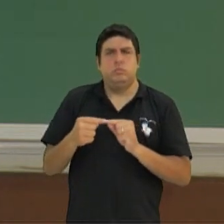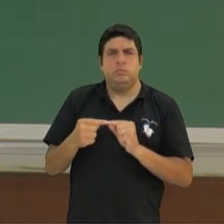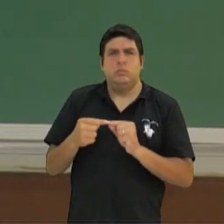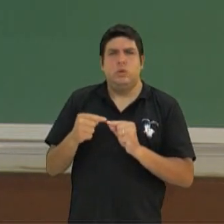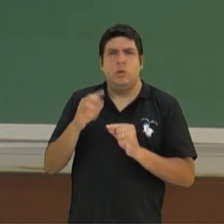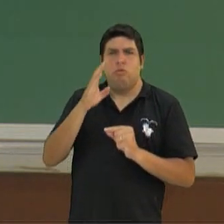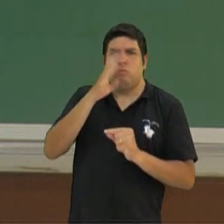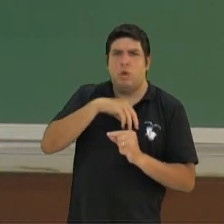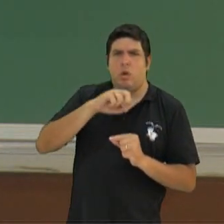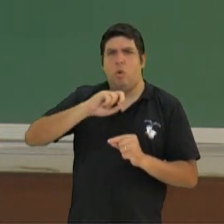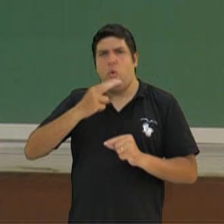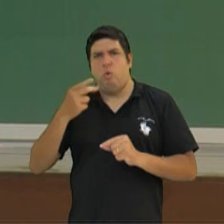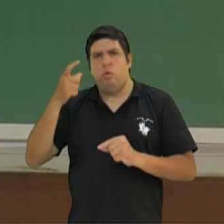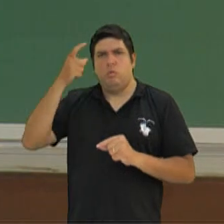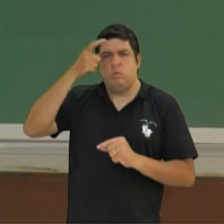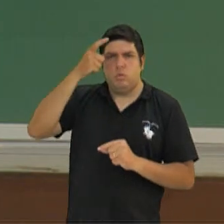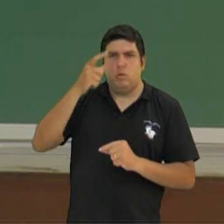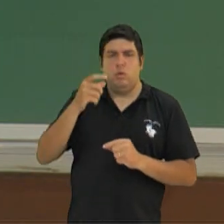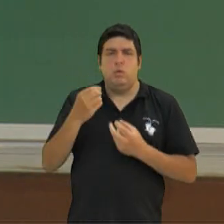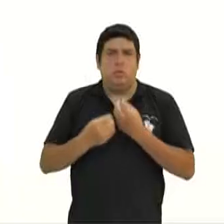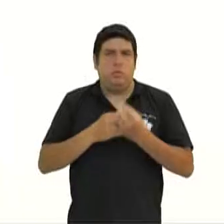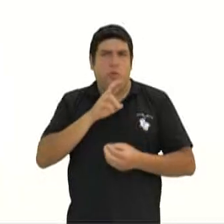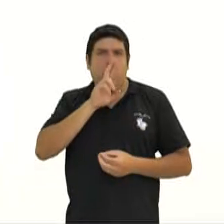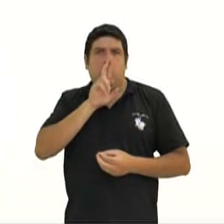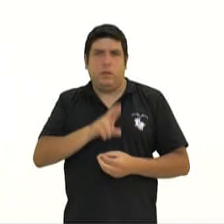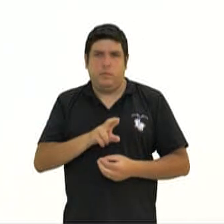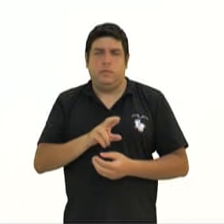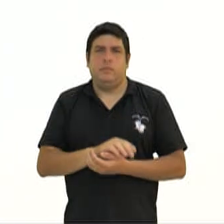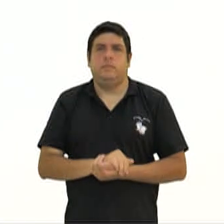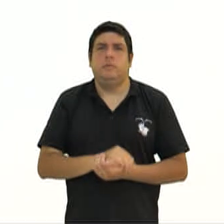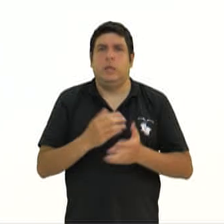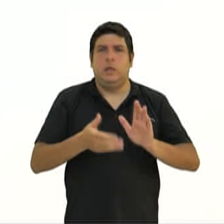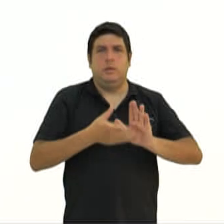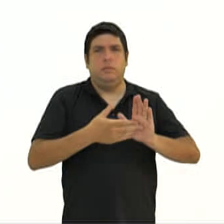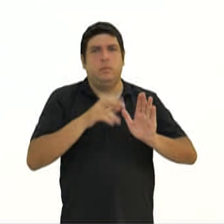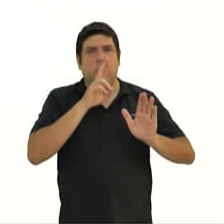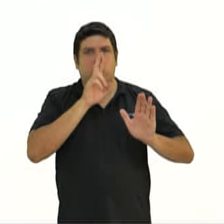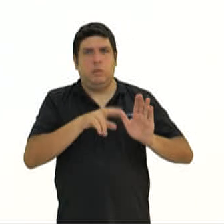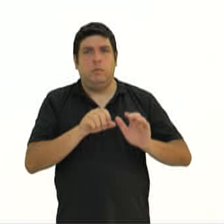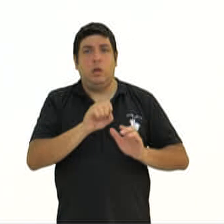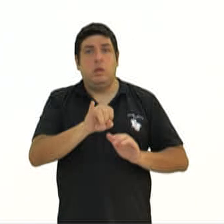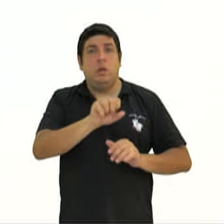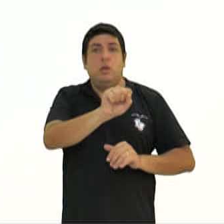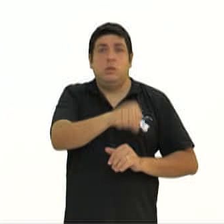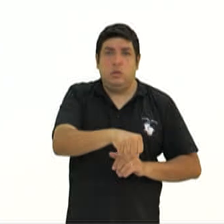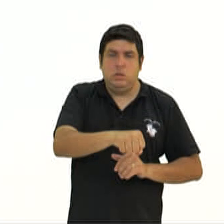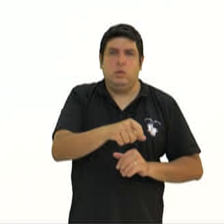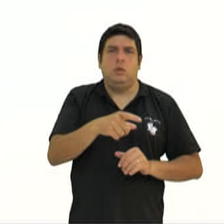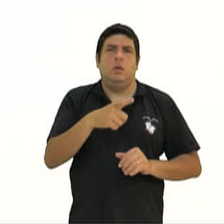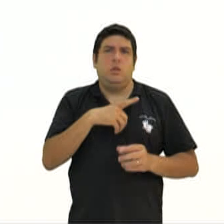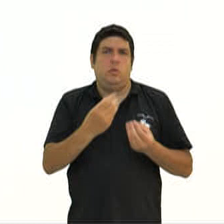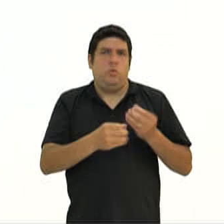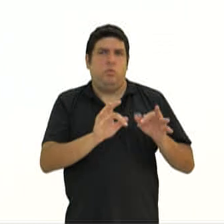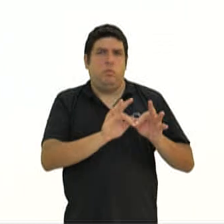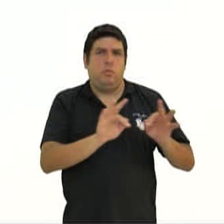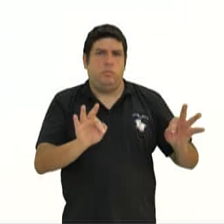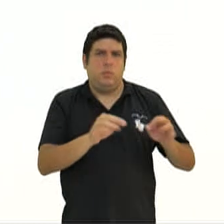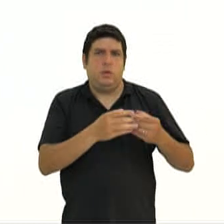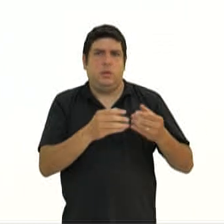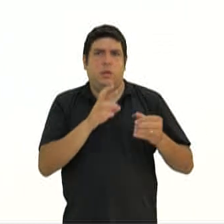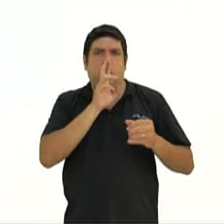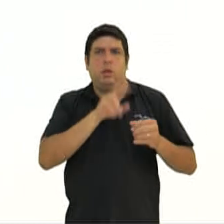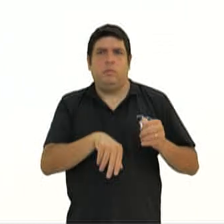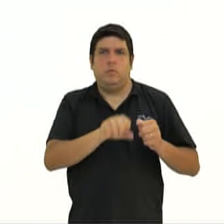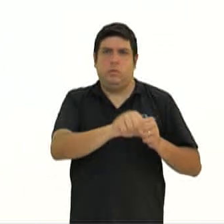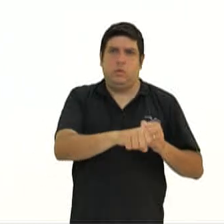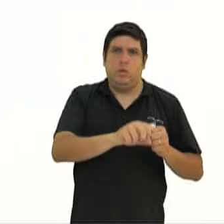devil? Yes, it does, or no, it doesn't. Seriam as opções de respostas. Se você acha que sim, tem alguma coisa a ver com o mal, com o demônio, digamos